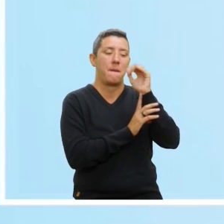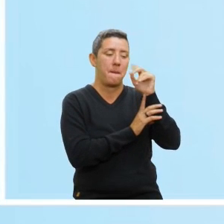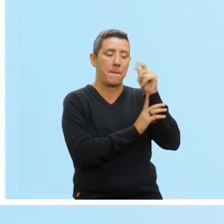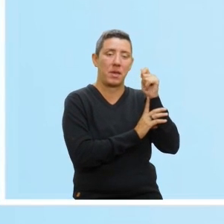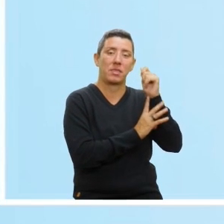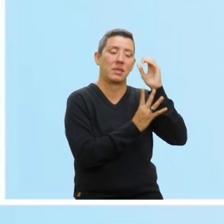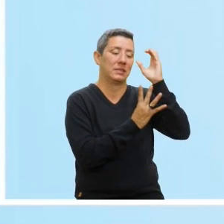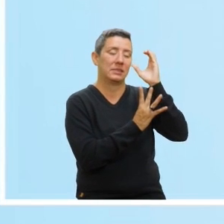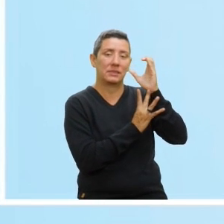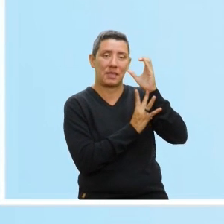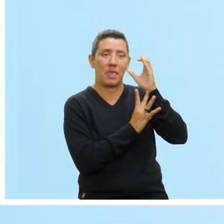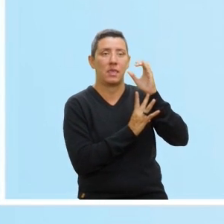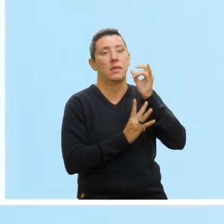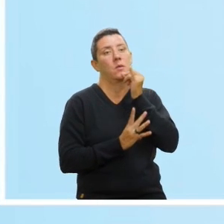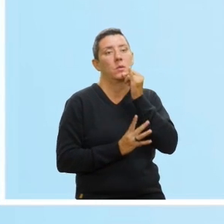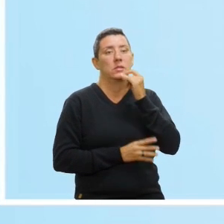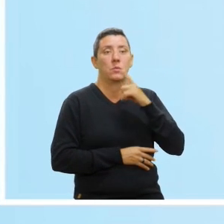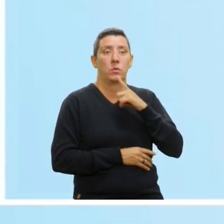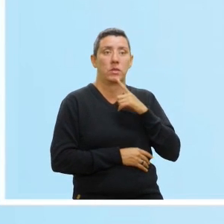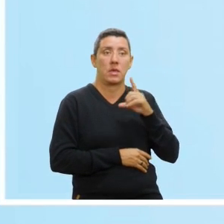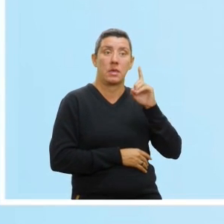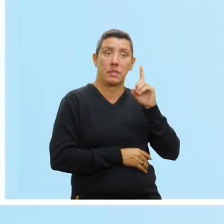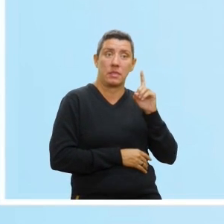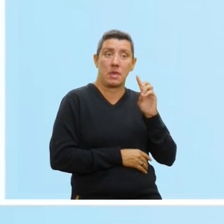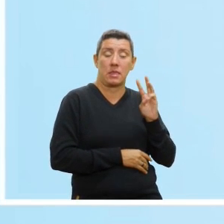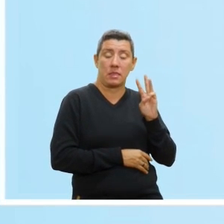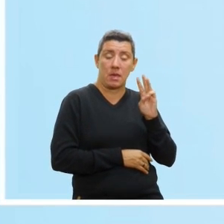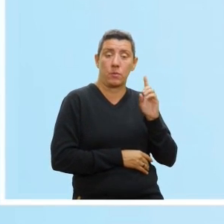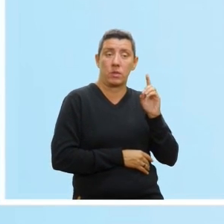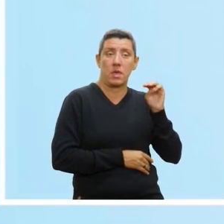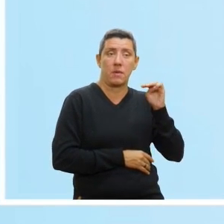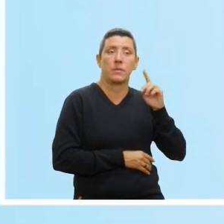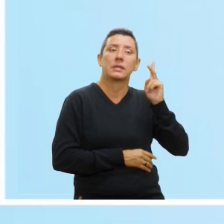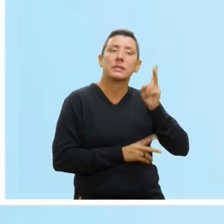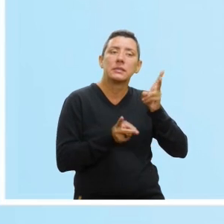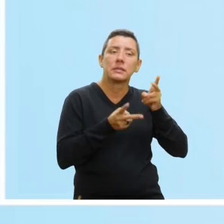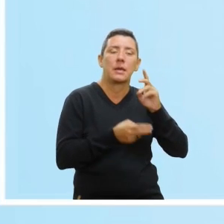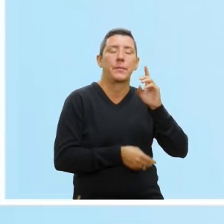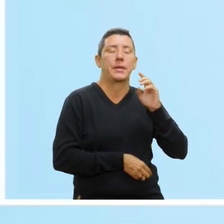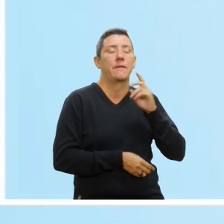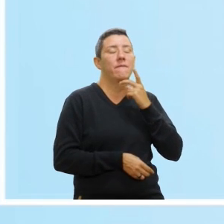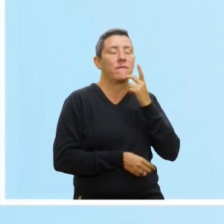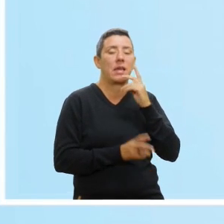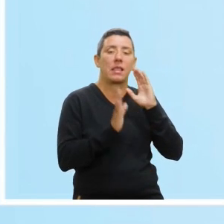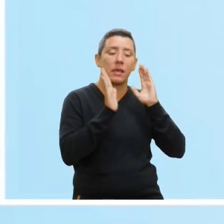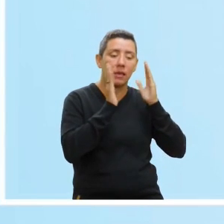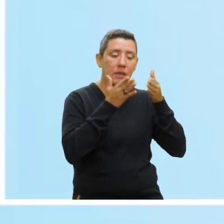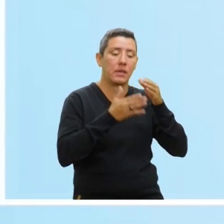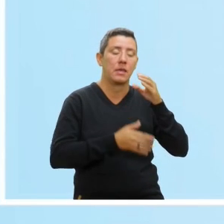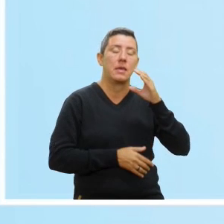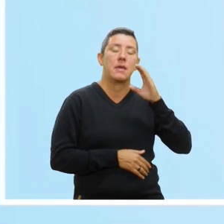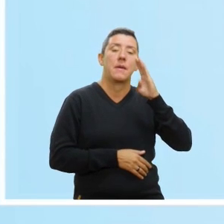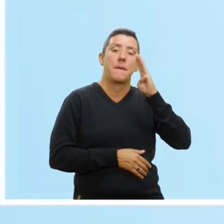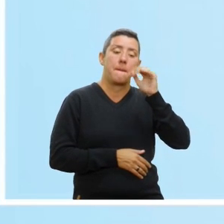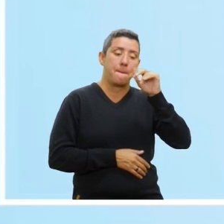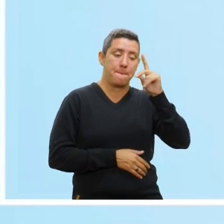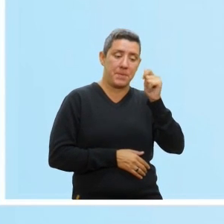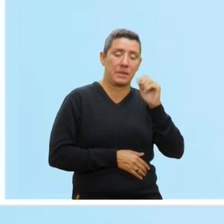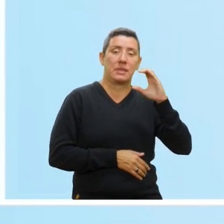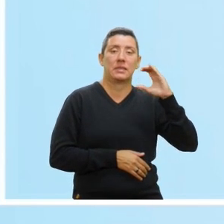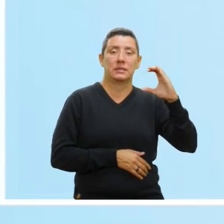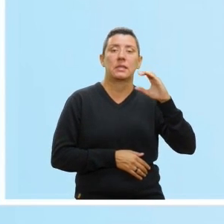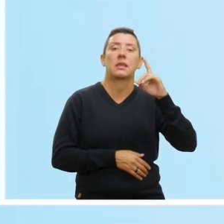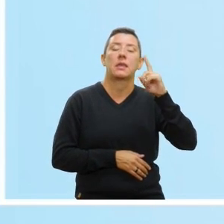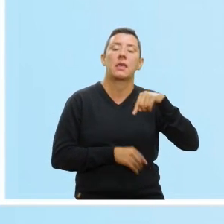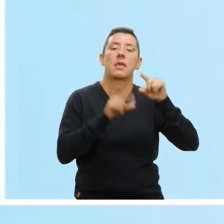utilizada para DWDM. Então a gente sempre fala da banda C. A gente fala muito da banda C porque é a faixa que é encontrado o menor